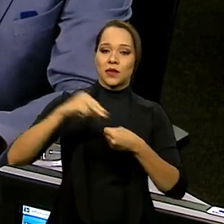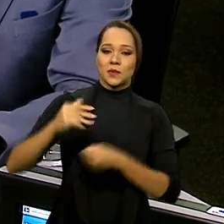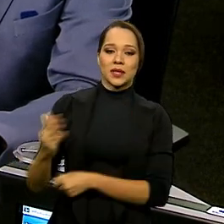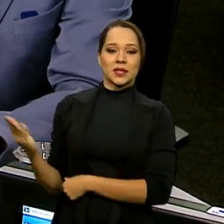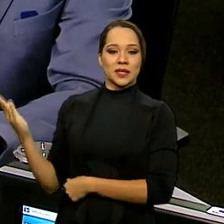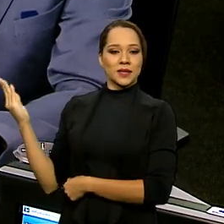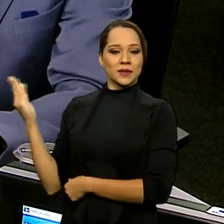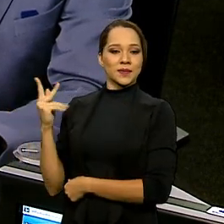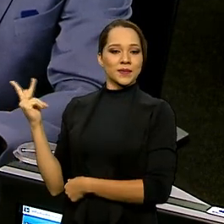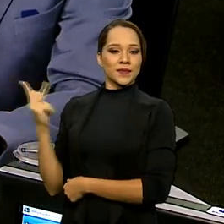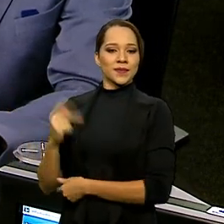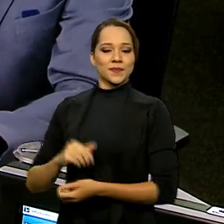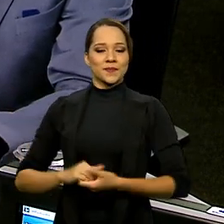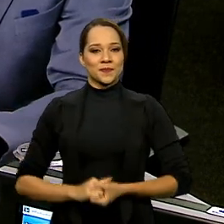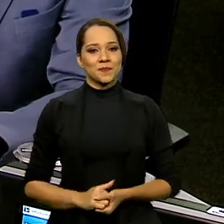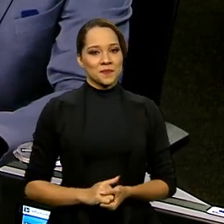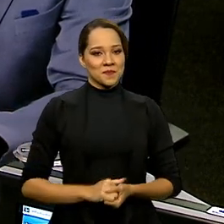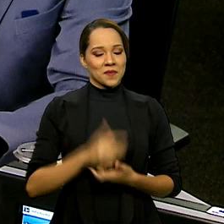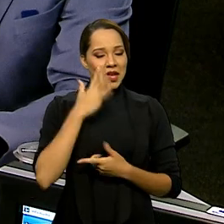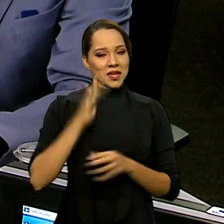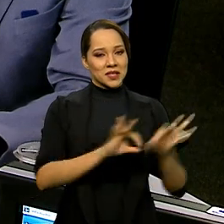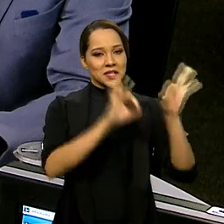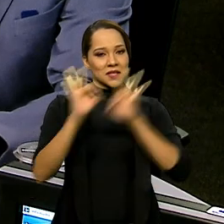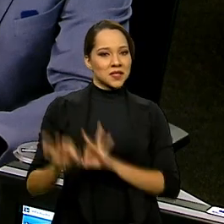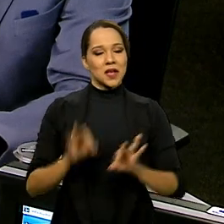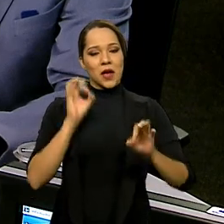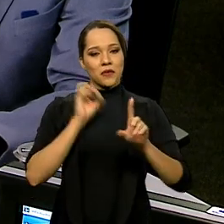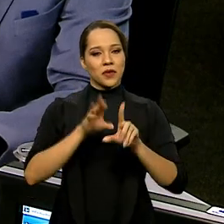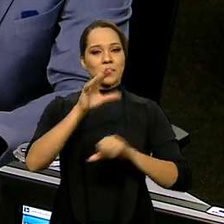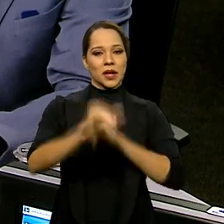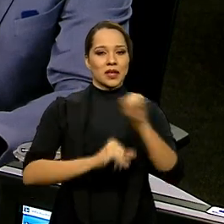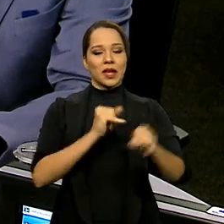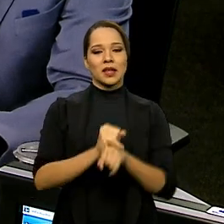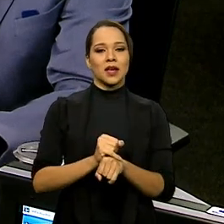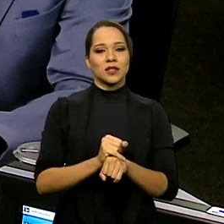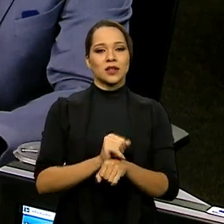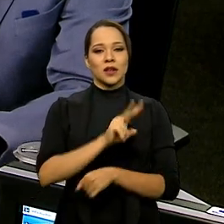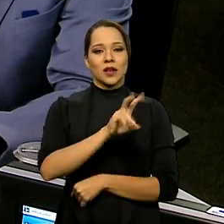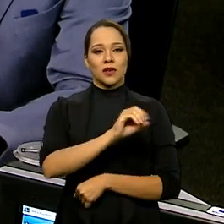Brasil, Gabriela Mendes e Nazi Brum. E assista a gente ao vivo pela internet. Acesse